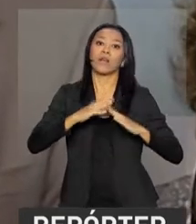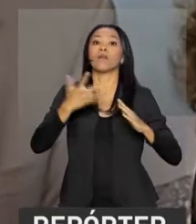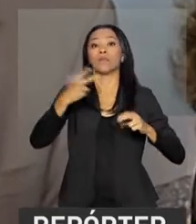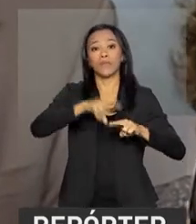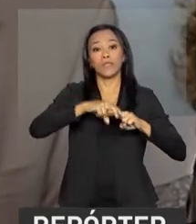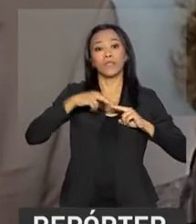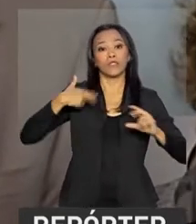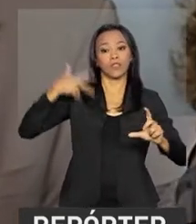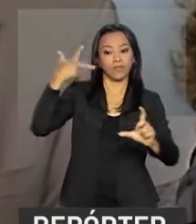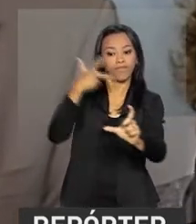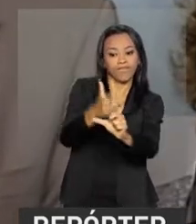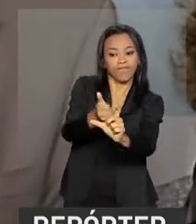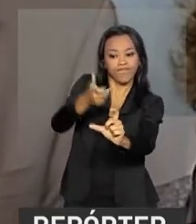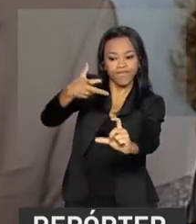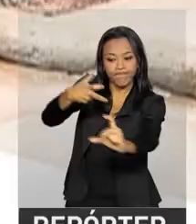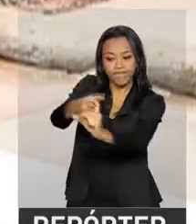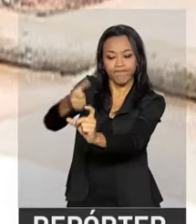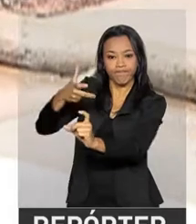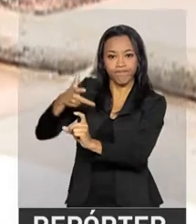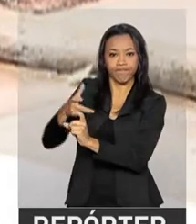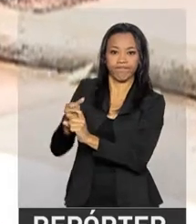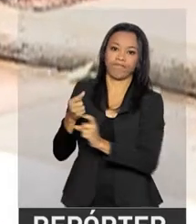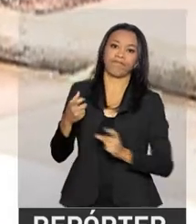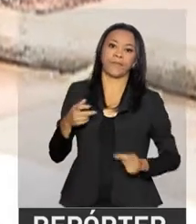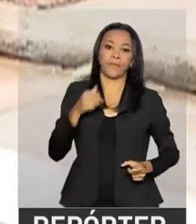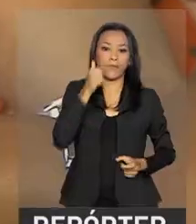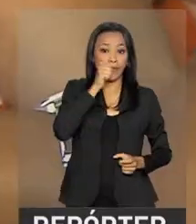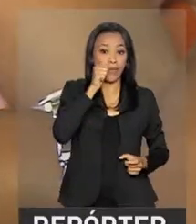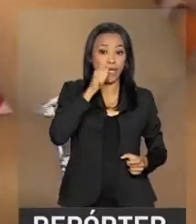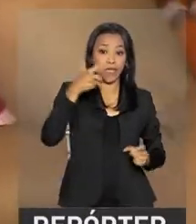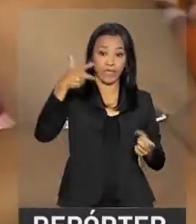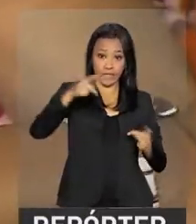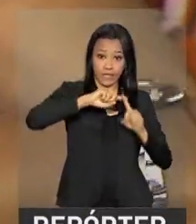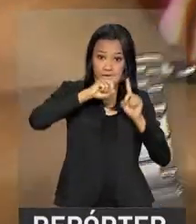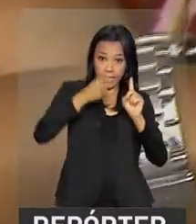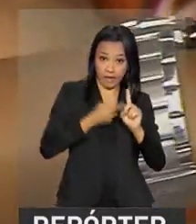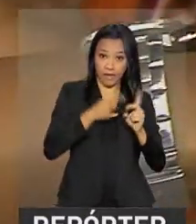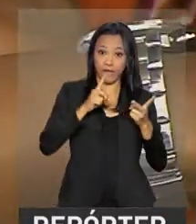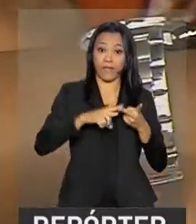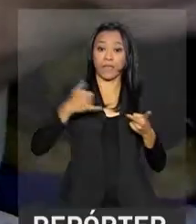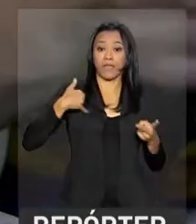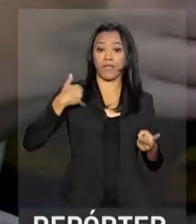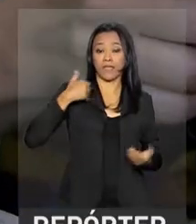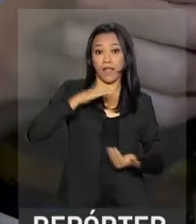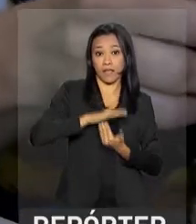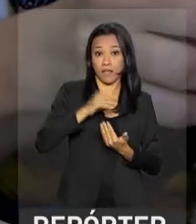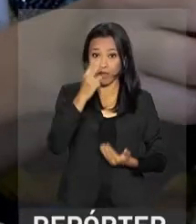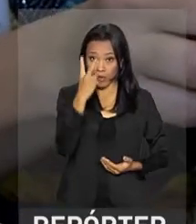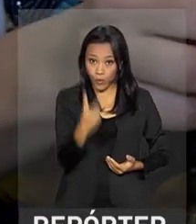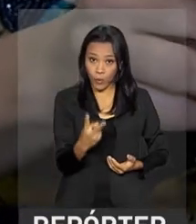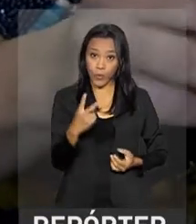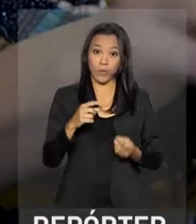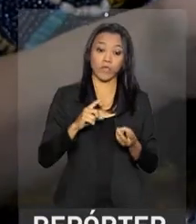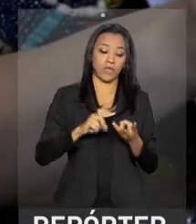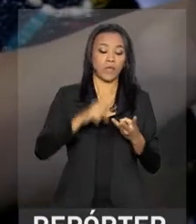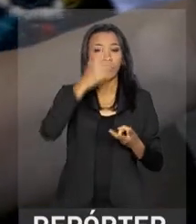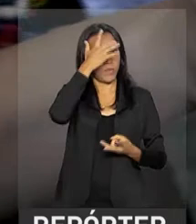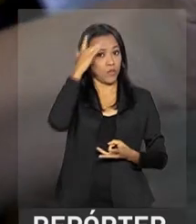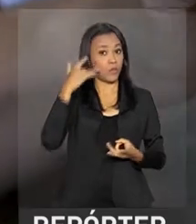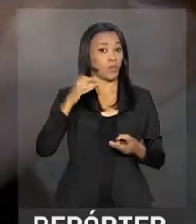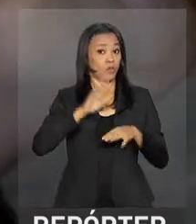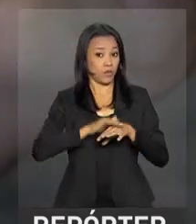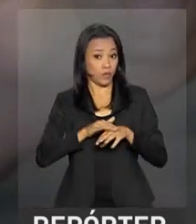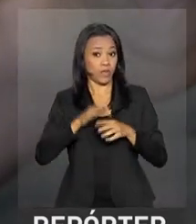rápida em pouco espaço de tempo mulheres grávidas crianças até 2 anos pessoas com doenças graves e